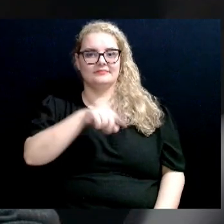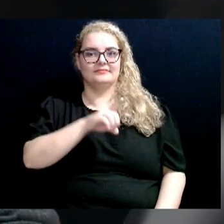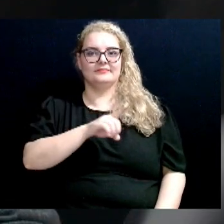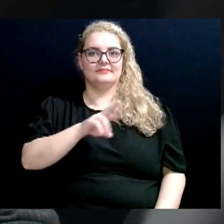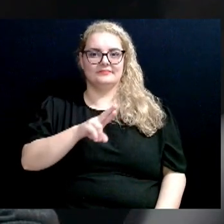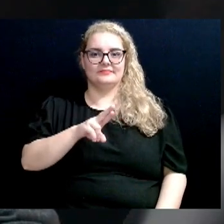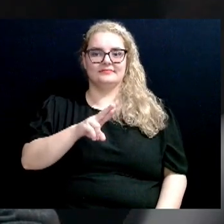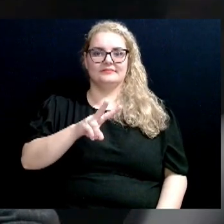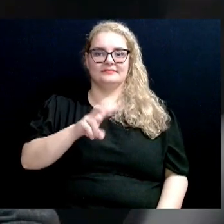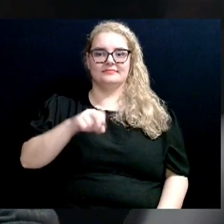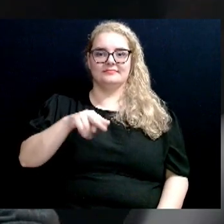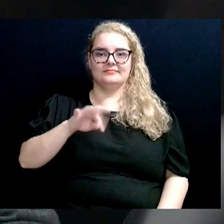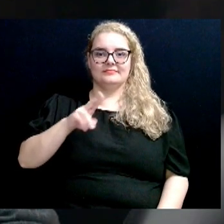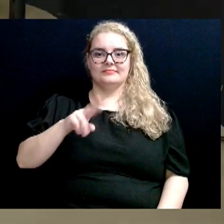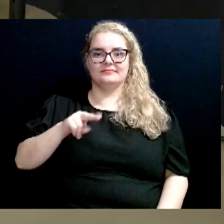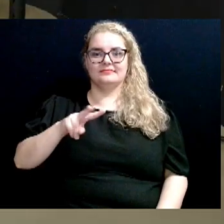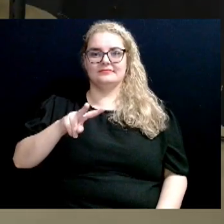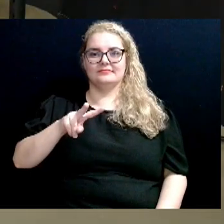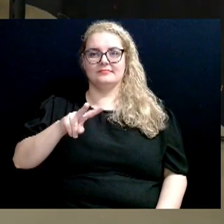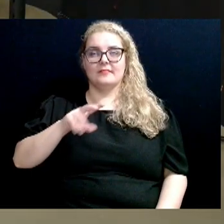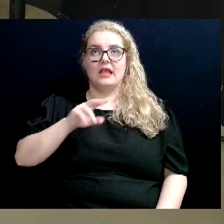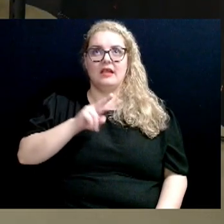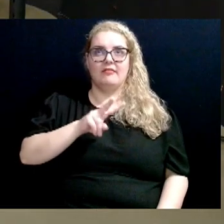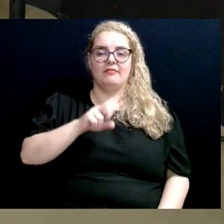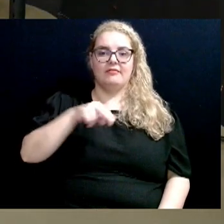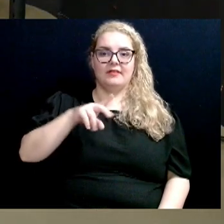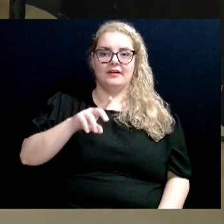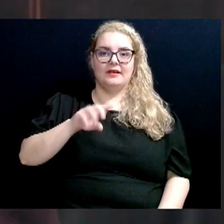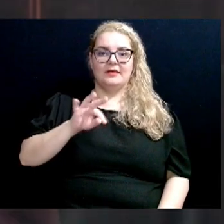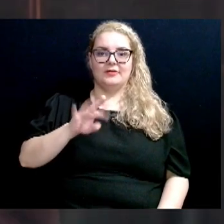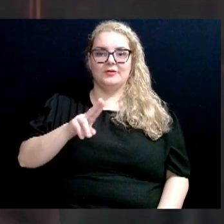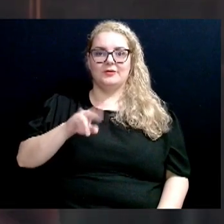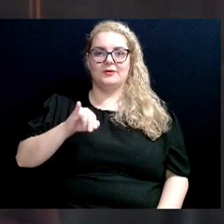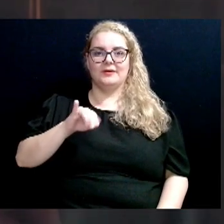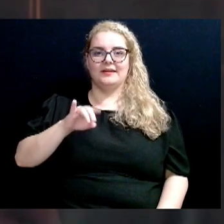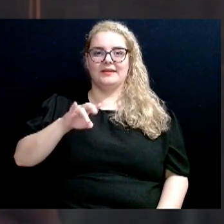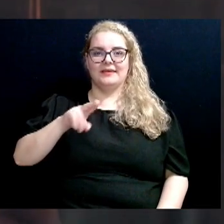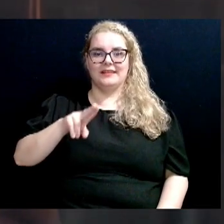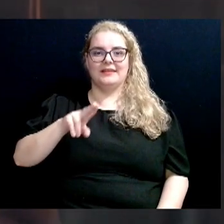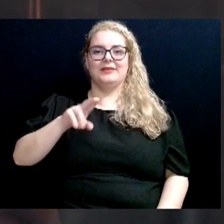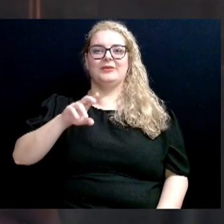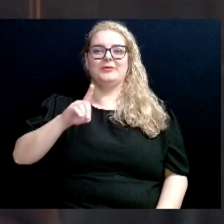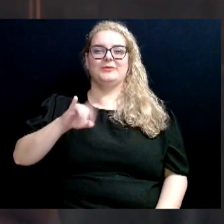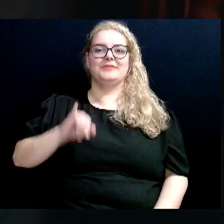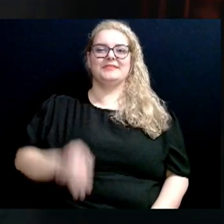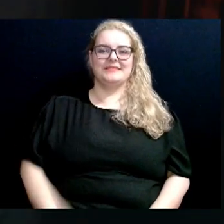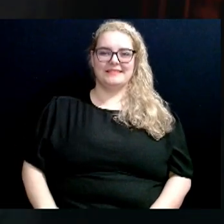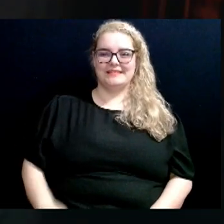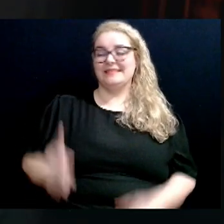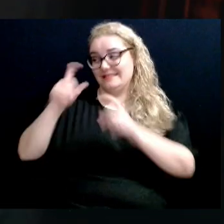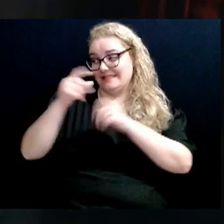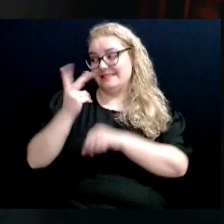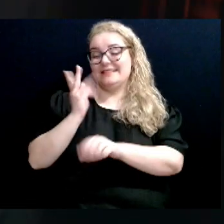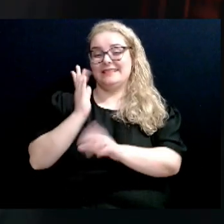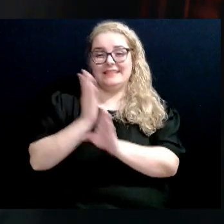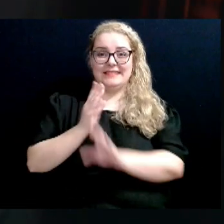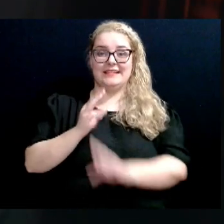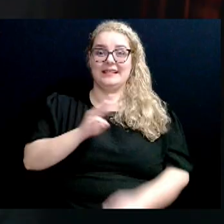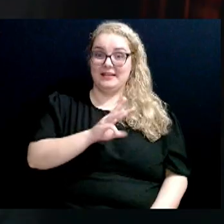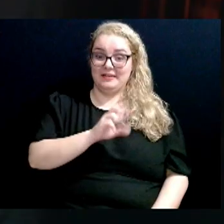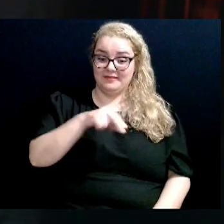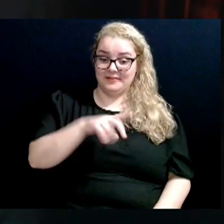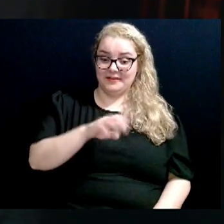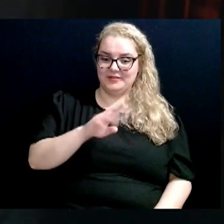@dr.vantuilde com W. É para ter dificuldade de achar. Sim. É Vantuilde com W. Eu aprendi